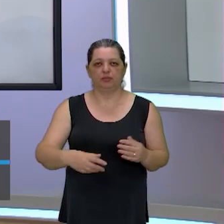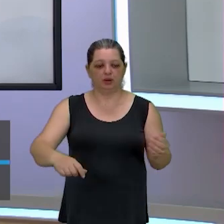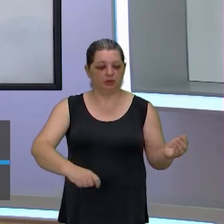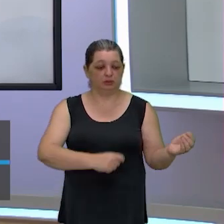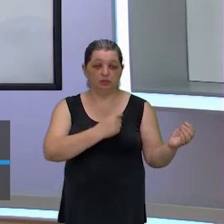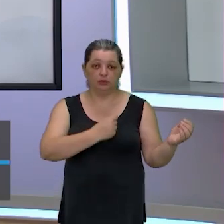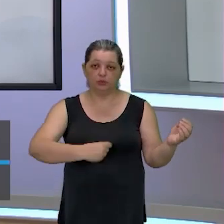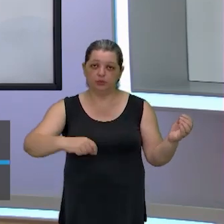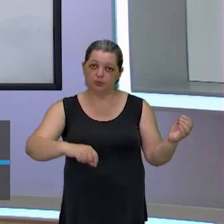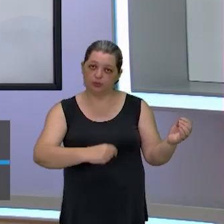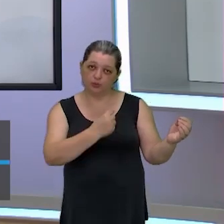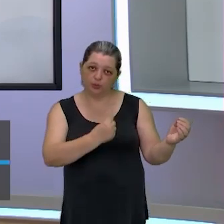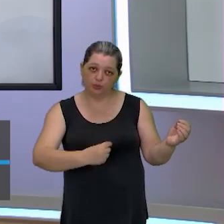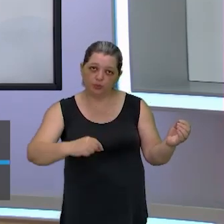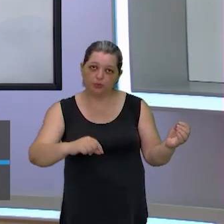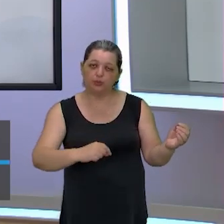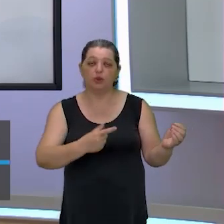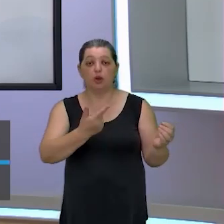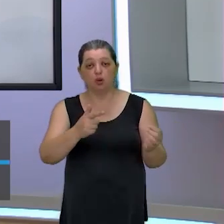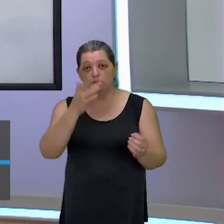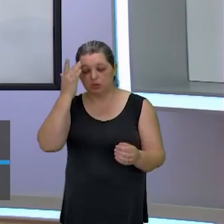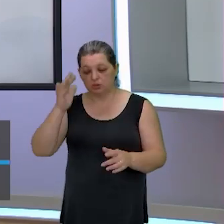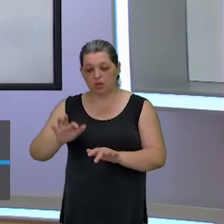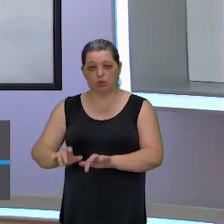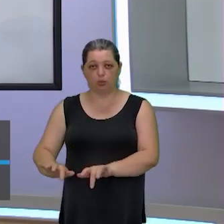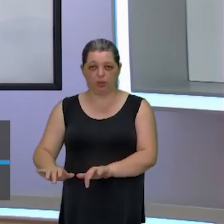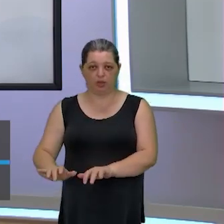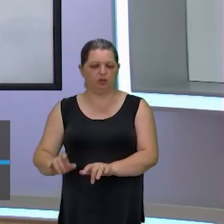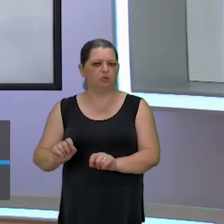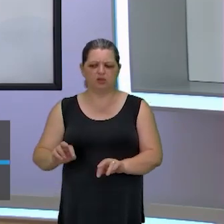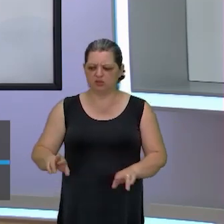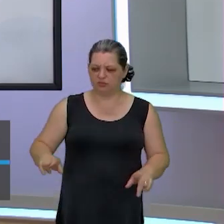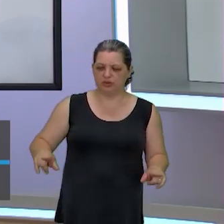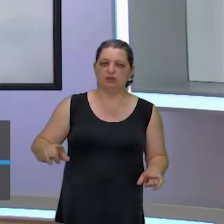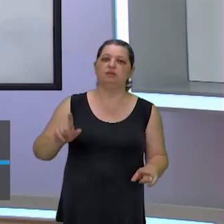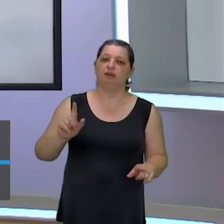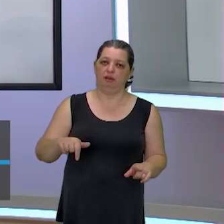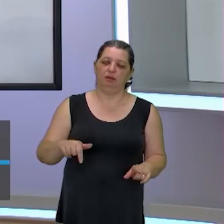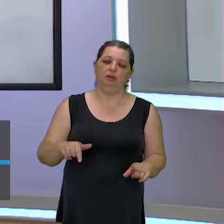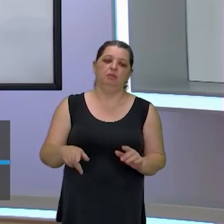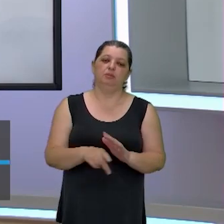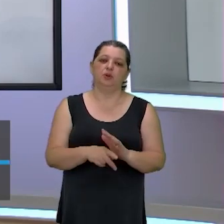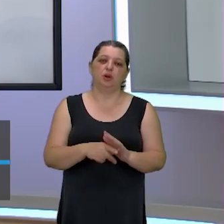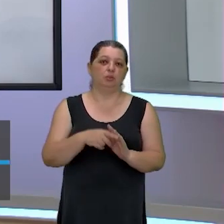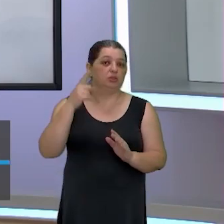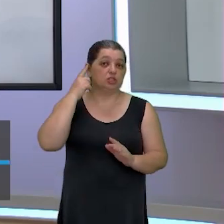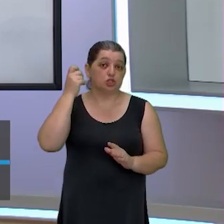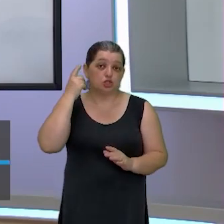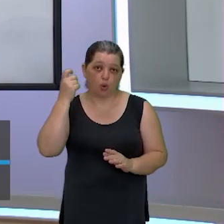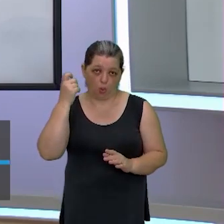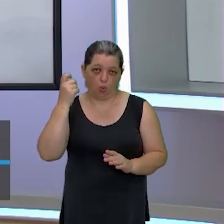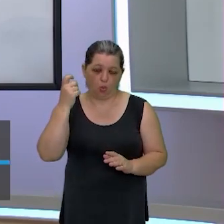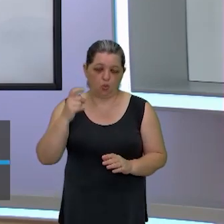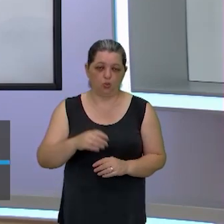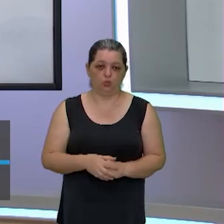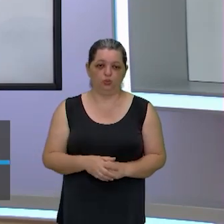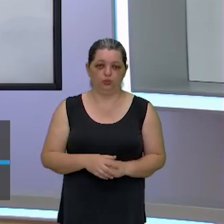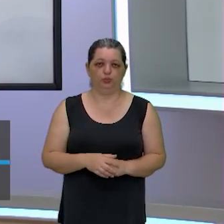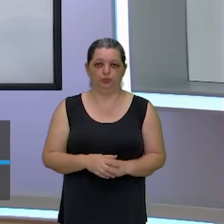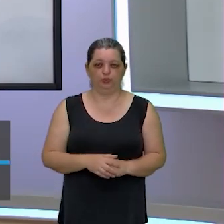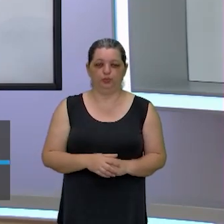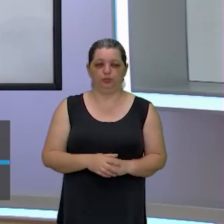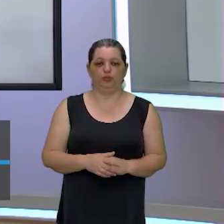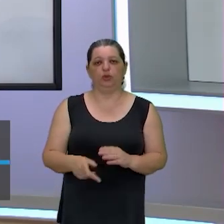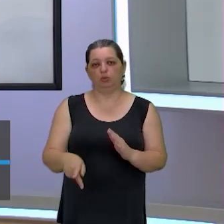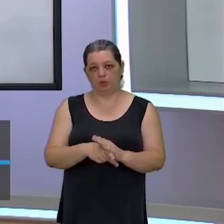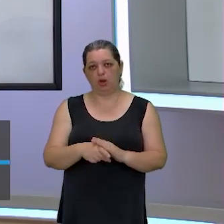violino lá no violino e um lá no piano qualquer diferença dos dois é o timbre né a fonte sonora aqui tá sem emitido ali naquele naquele